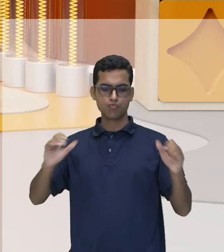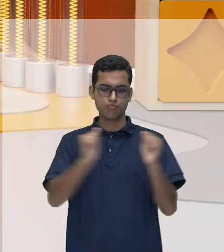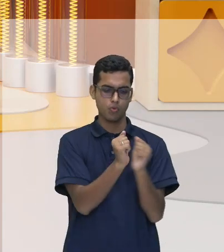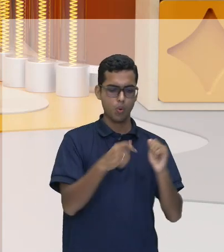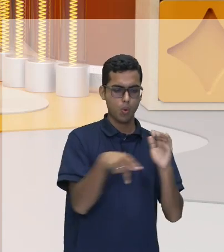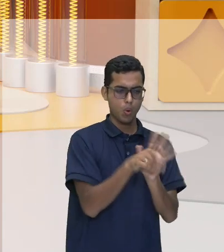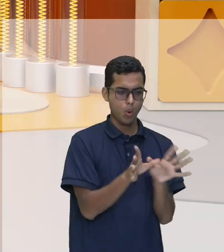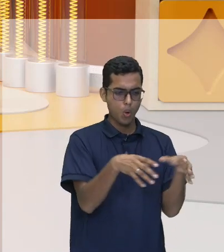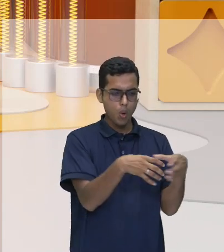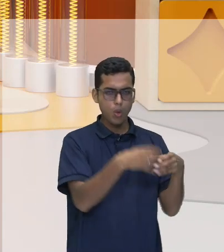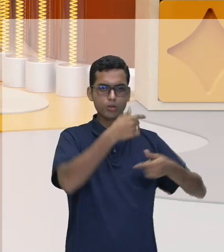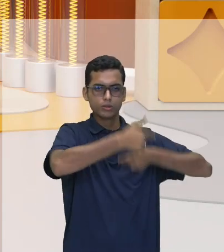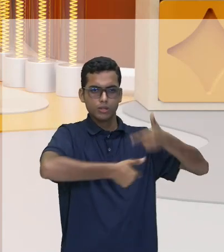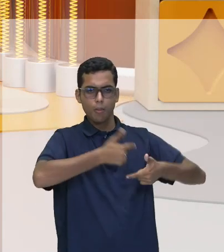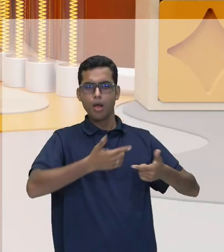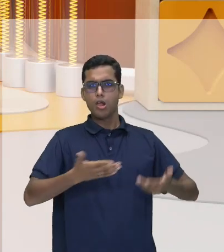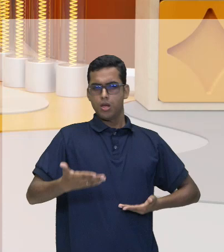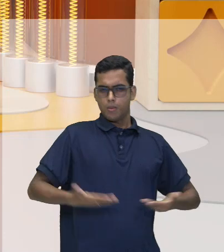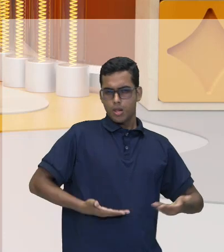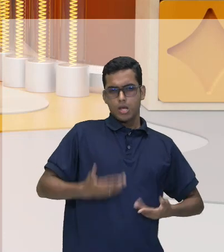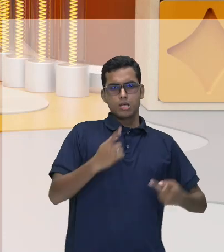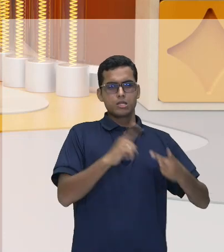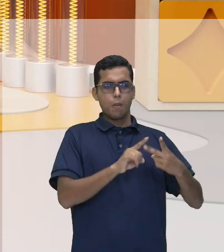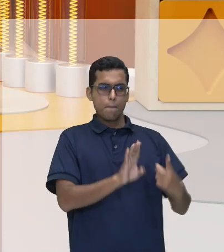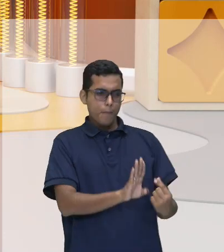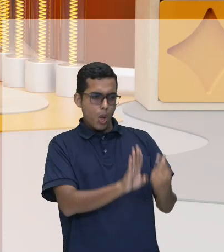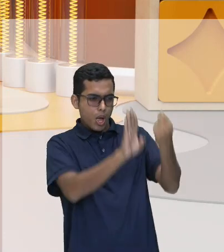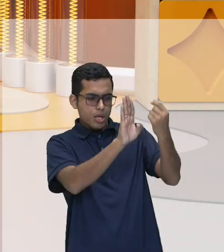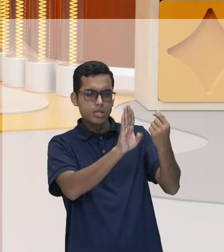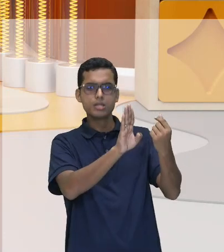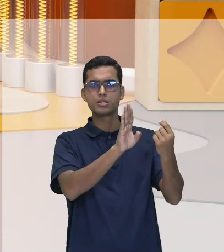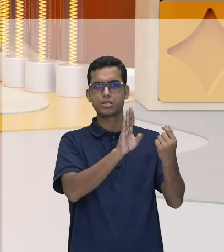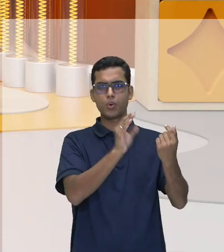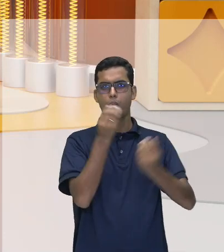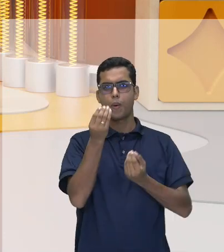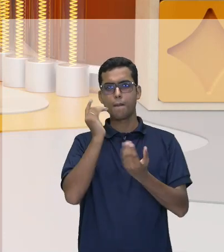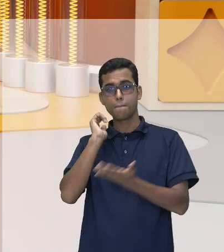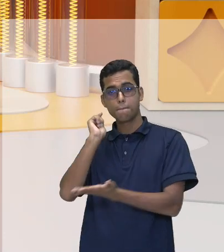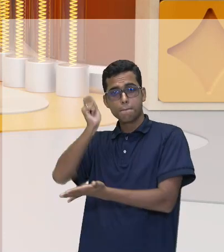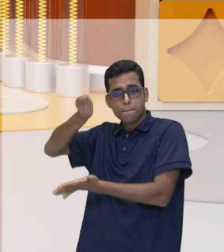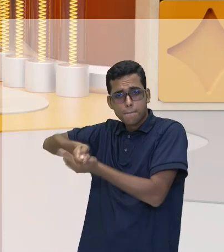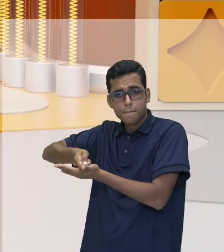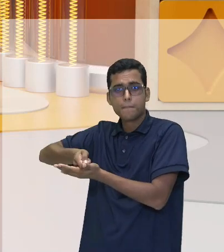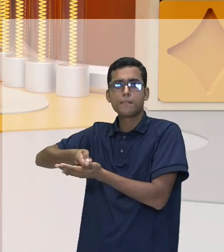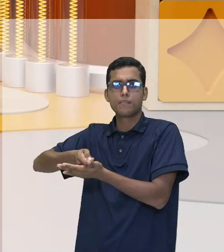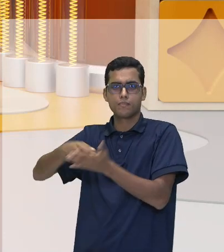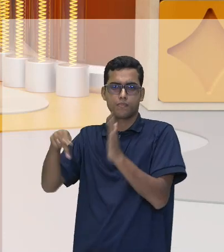vai criticar a influência da igreja em determinados assuntos e ele vai